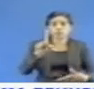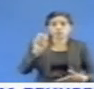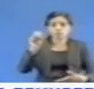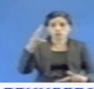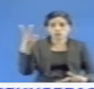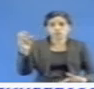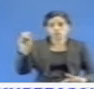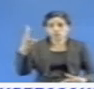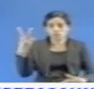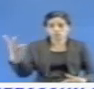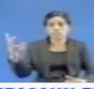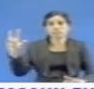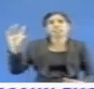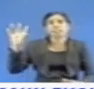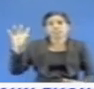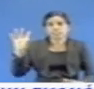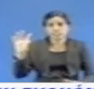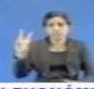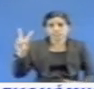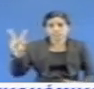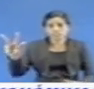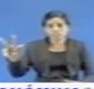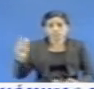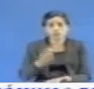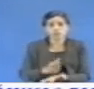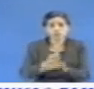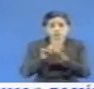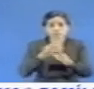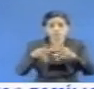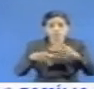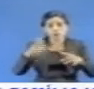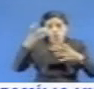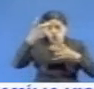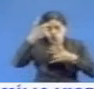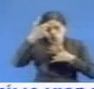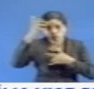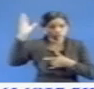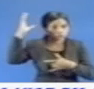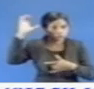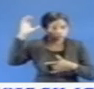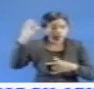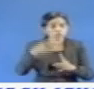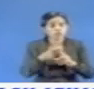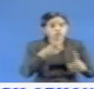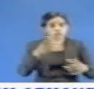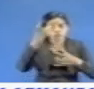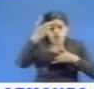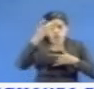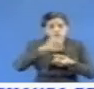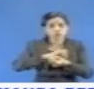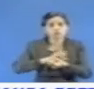12123 para apoio saúde mental no psicológico neve impacto o surto COVID-19 recensia.